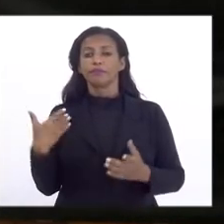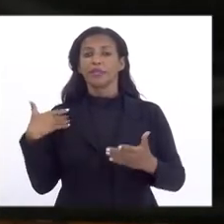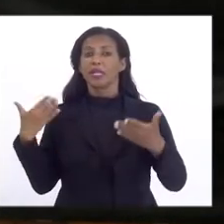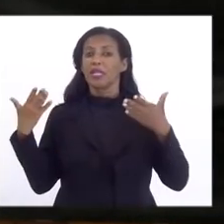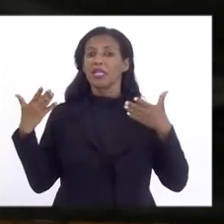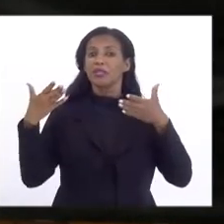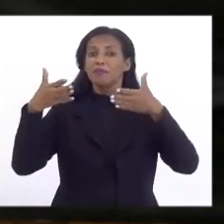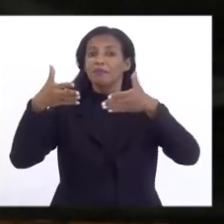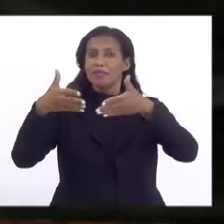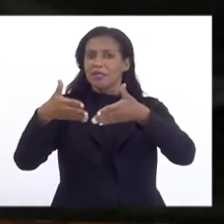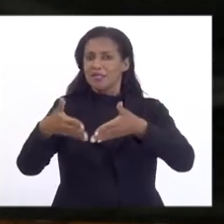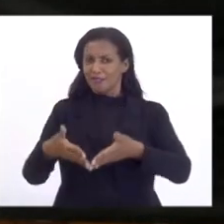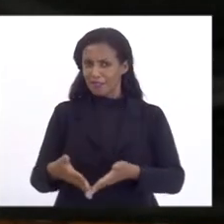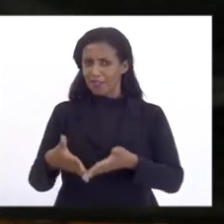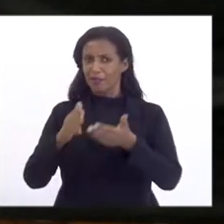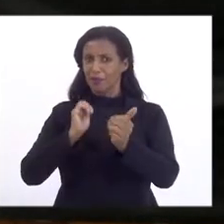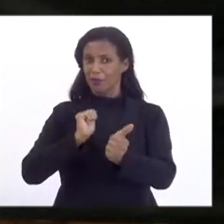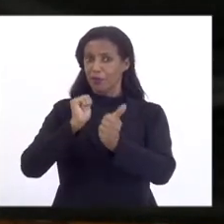especificamente este esporte,